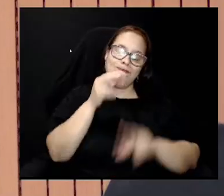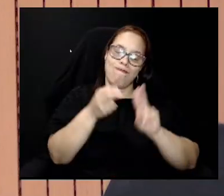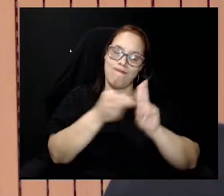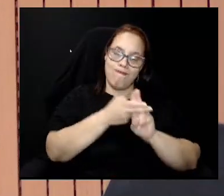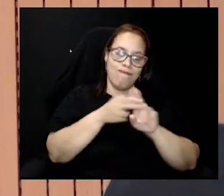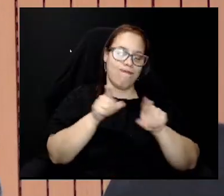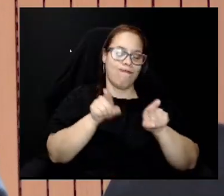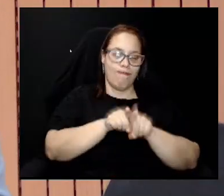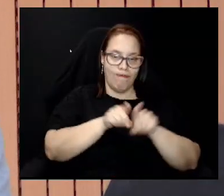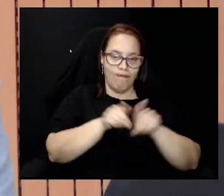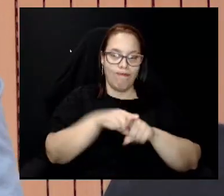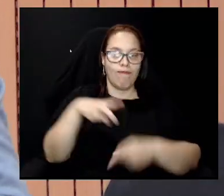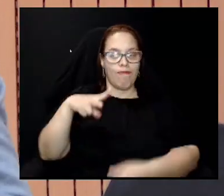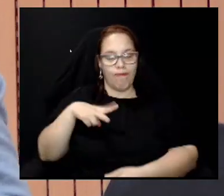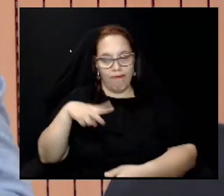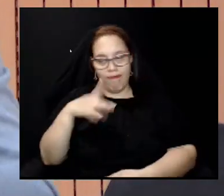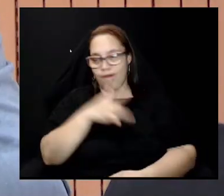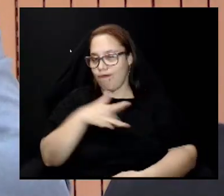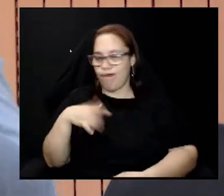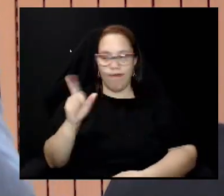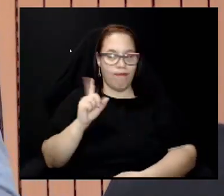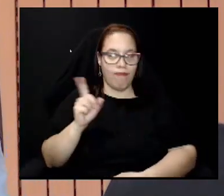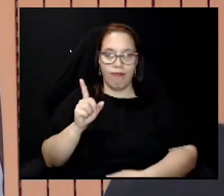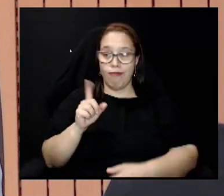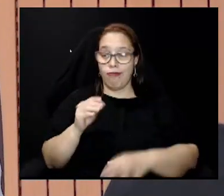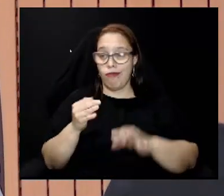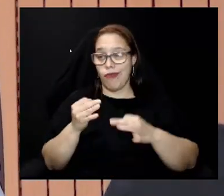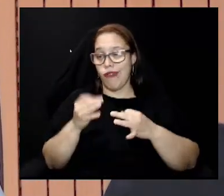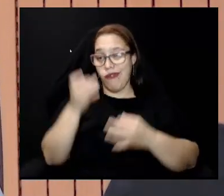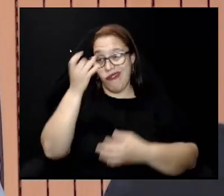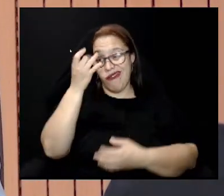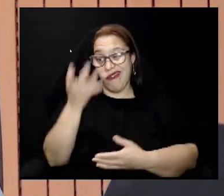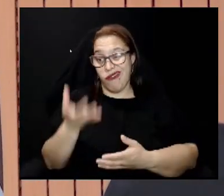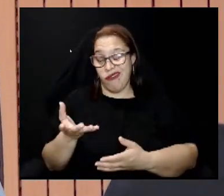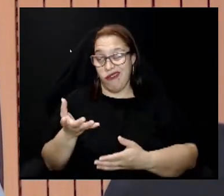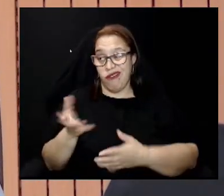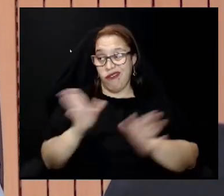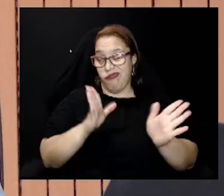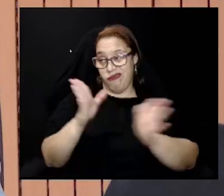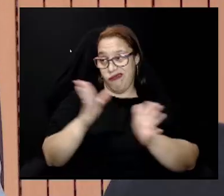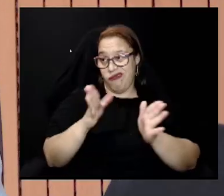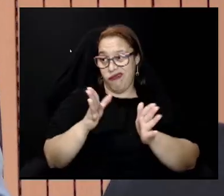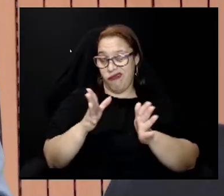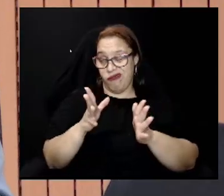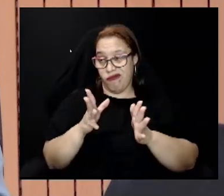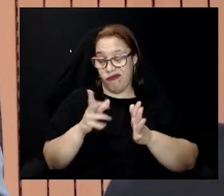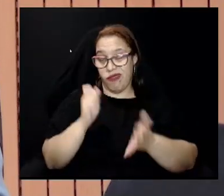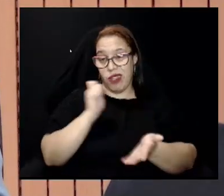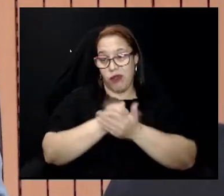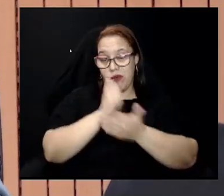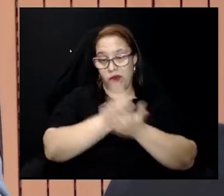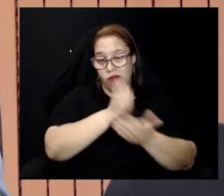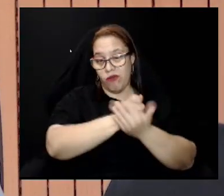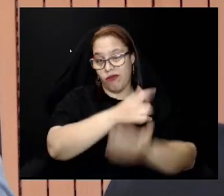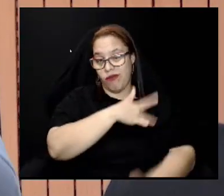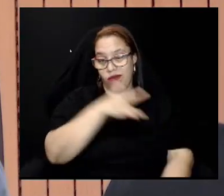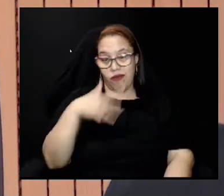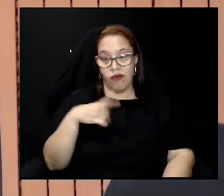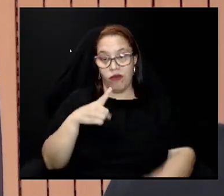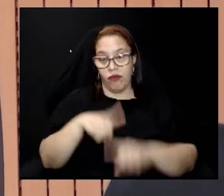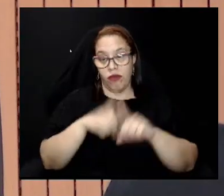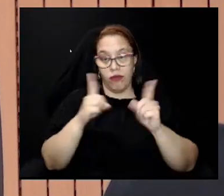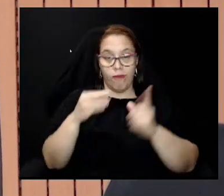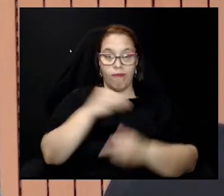privado de saúde, porque não é uma coisa coberta amplamente pelas fontes pagadoras de saúde. Mas é um exame que, quando